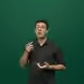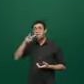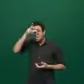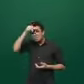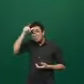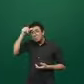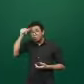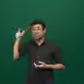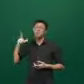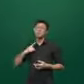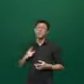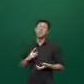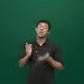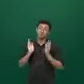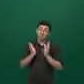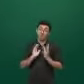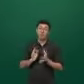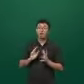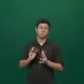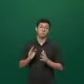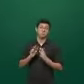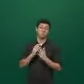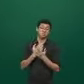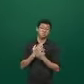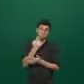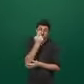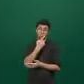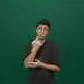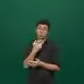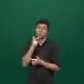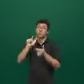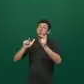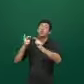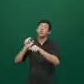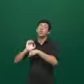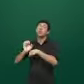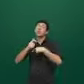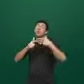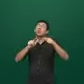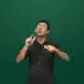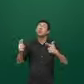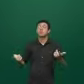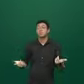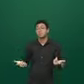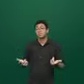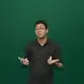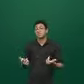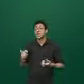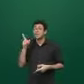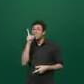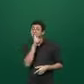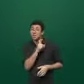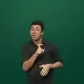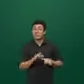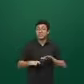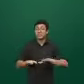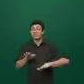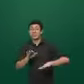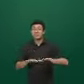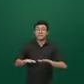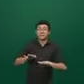Amazonas, enfim, mas alguns outros estados ainda estavam patinando um pouco mais em ter a experiência das escolas de tempo